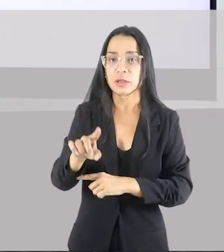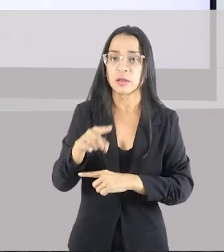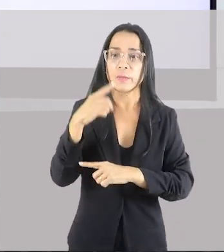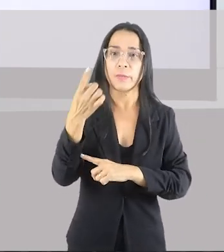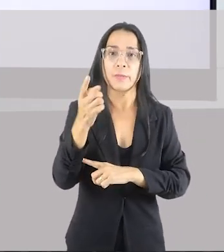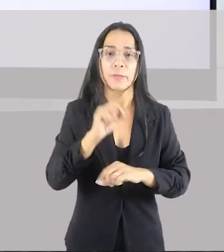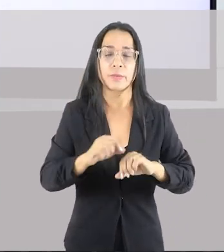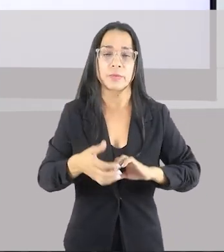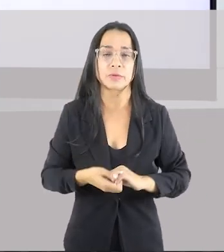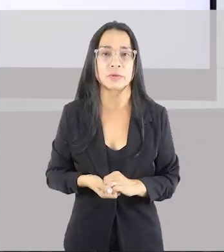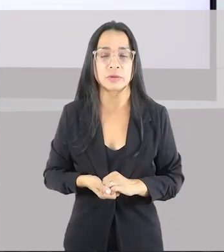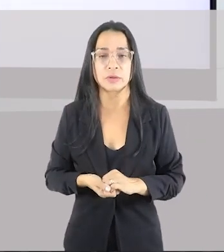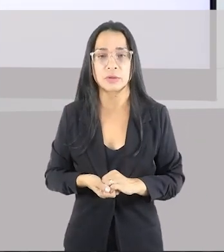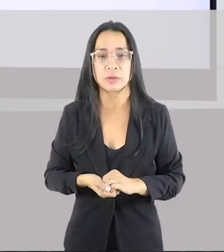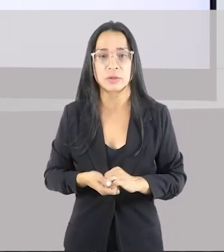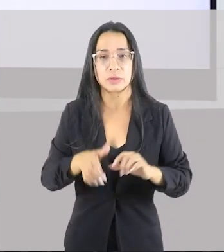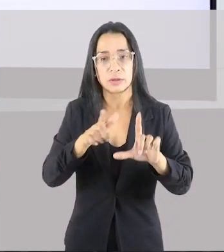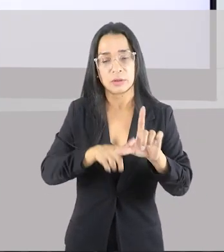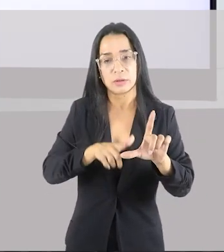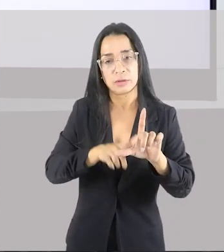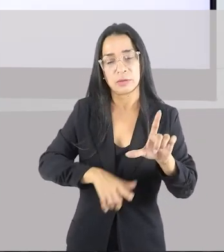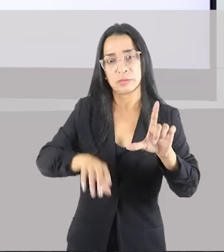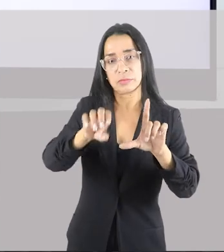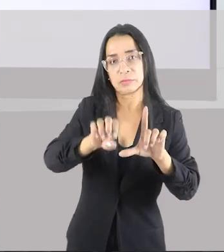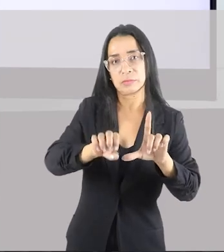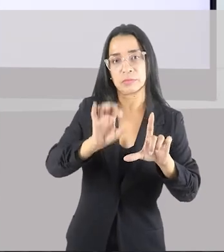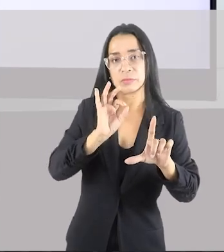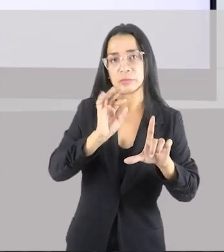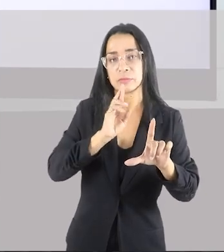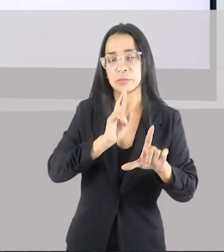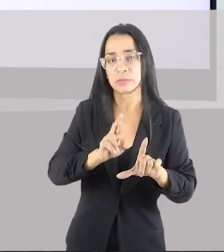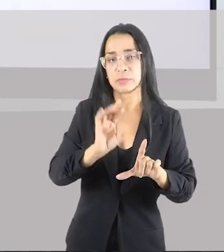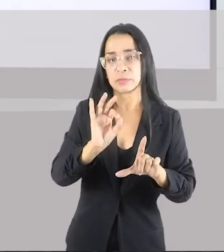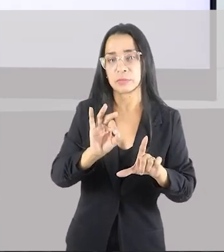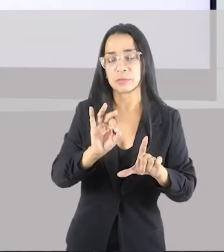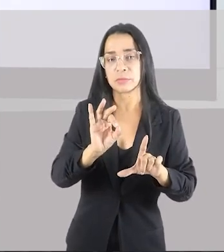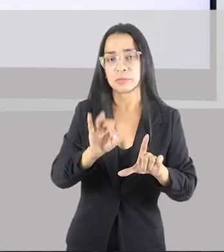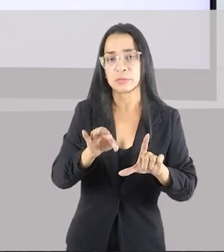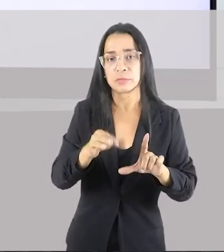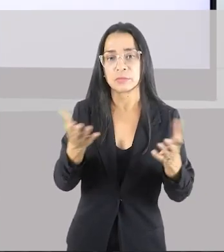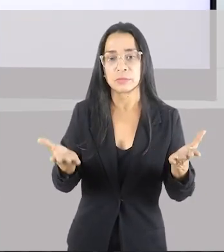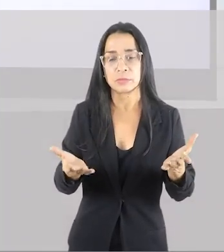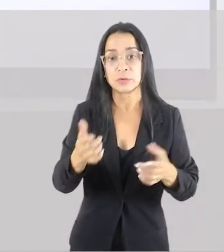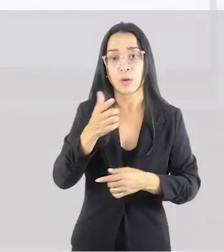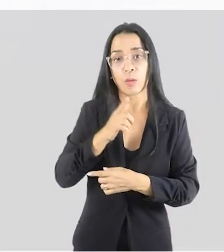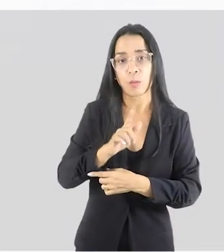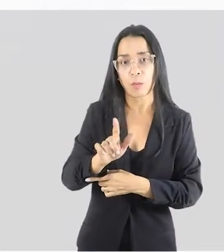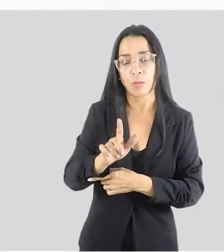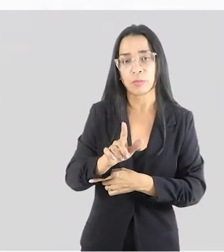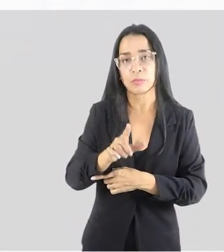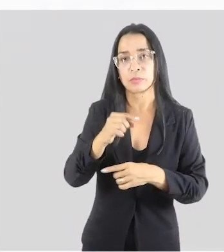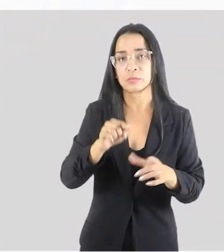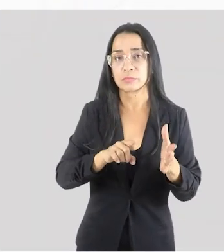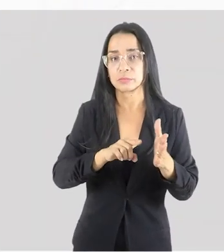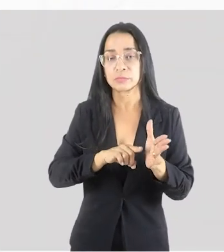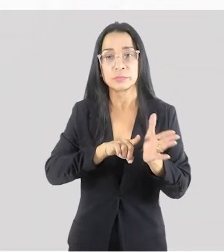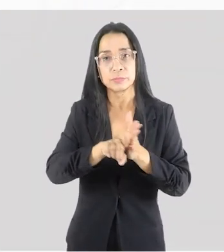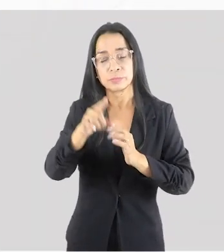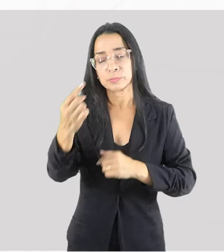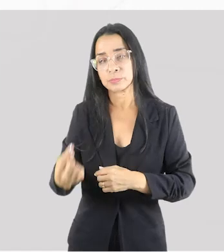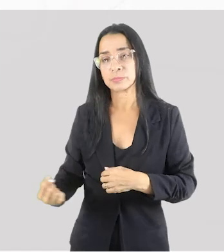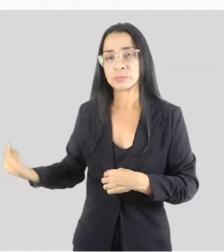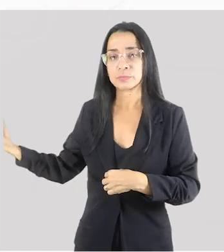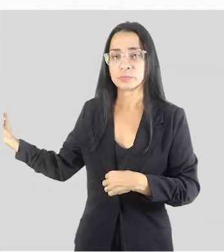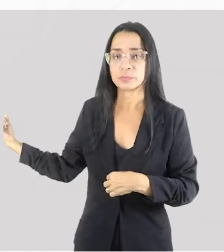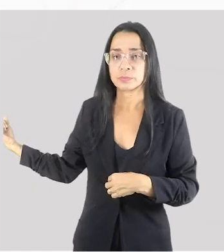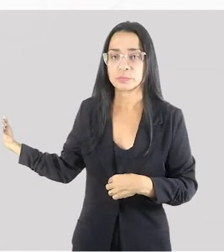tá certo? Então, letra E ali pra gente. Vamos analisar mais essa aqui que fala o seguinte: desastres em usinas nucleares,